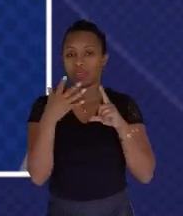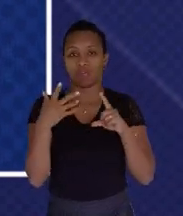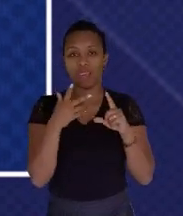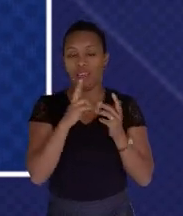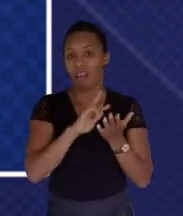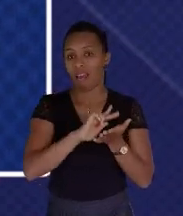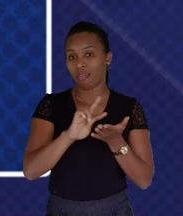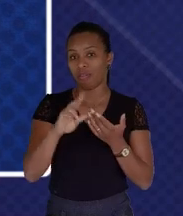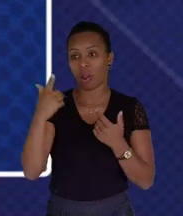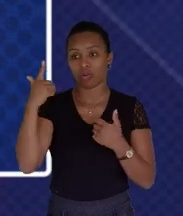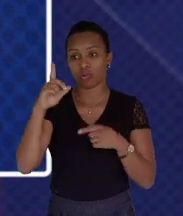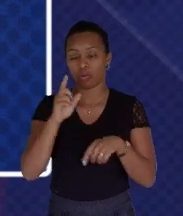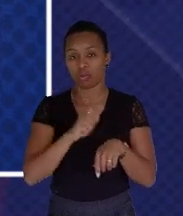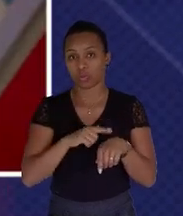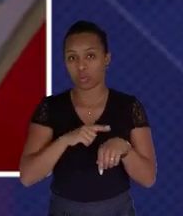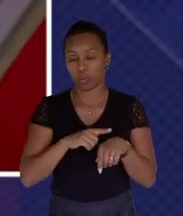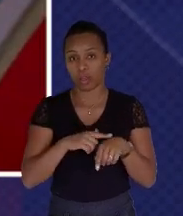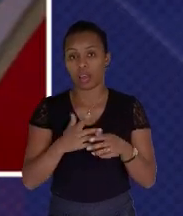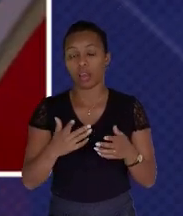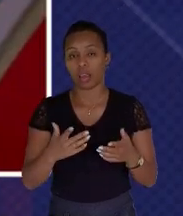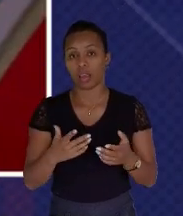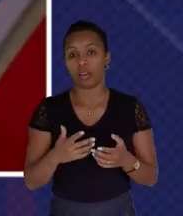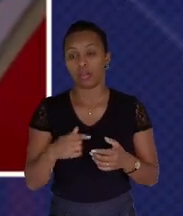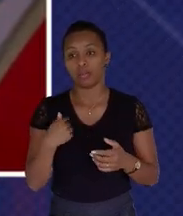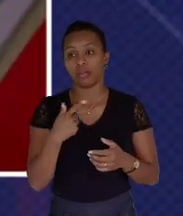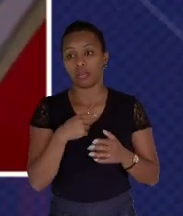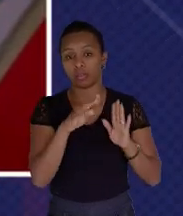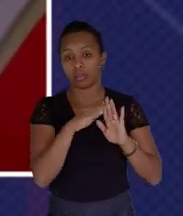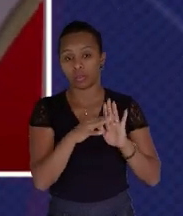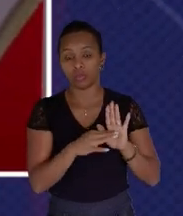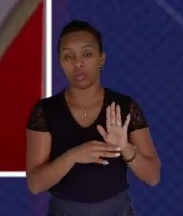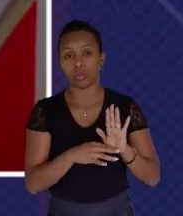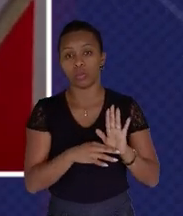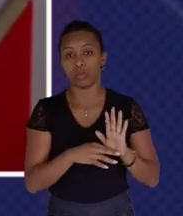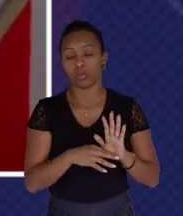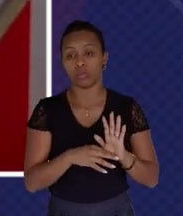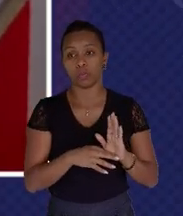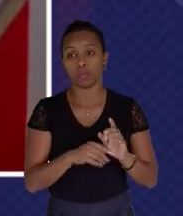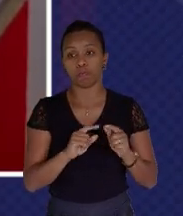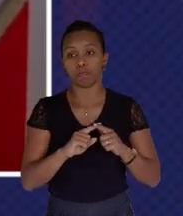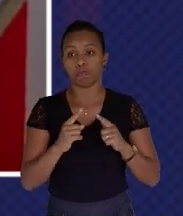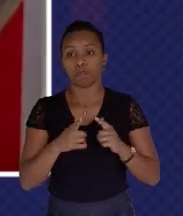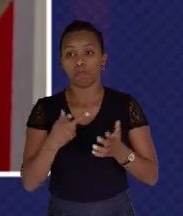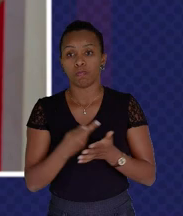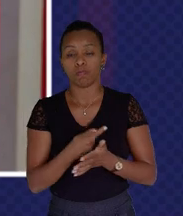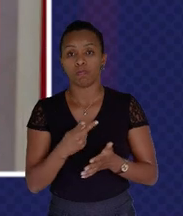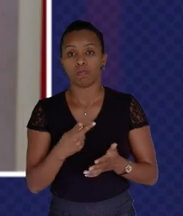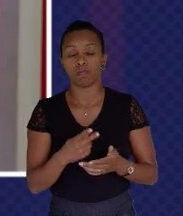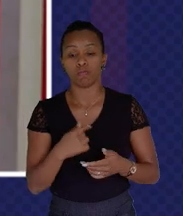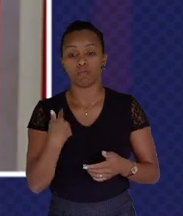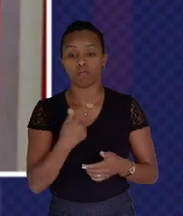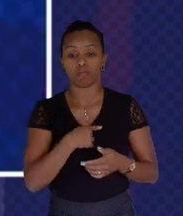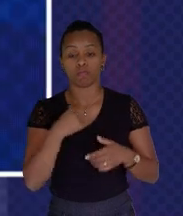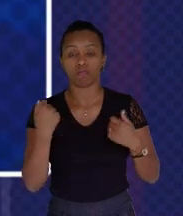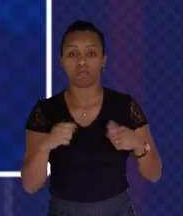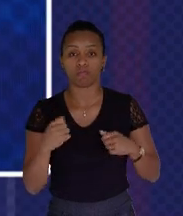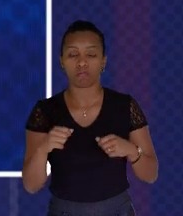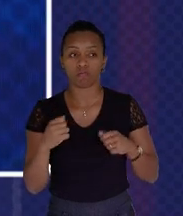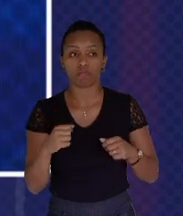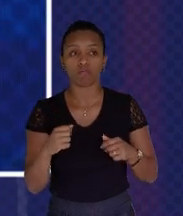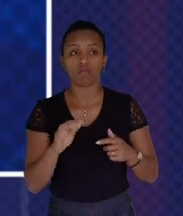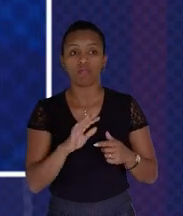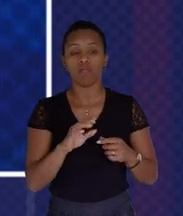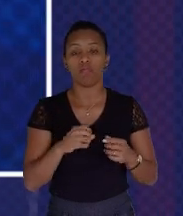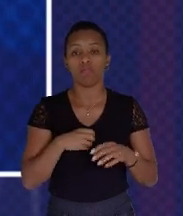em vários outros momentos aqui da nossa agenda. Mas, principalmente, acontece com a visão de que nós precisamos injetar